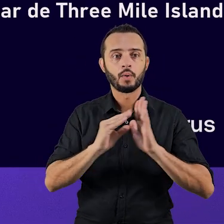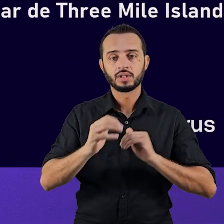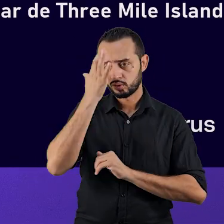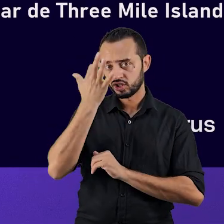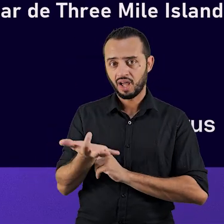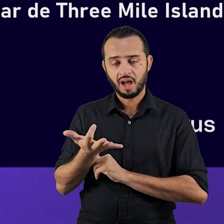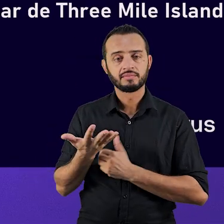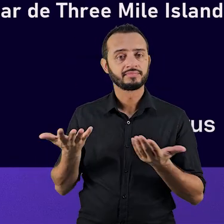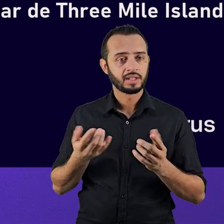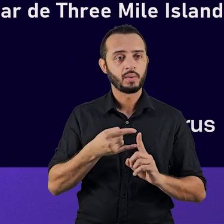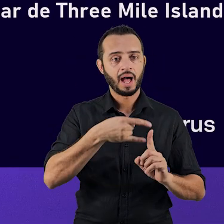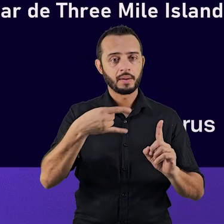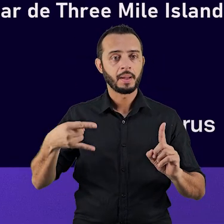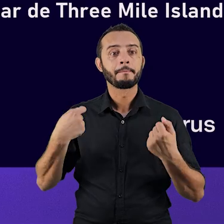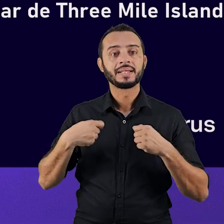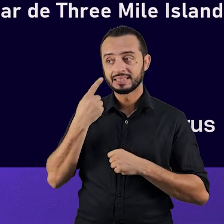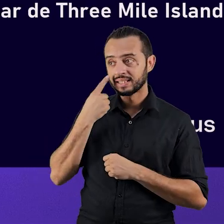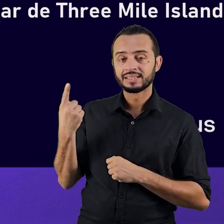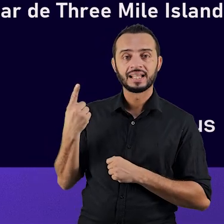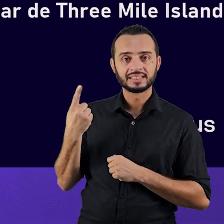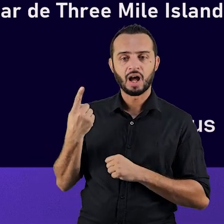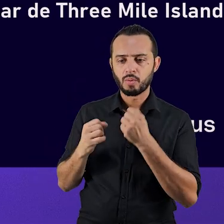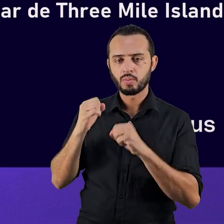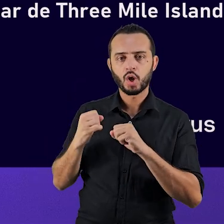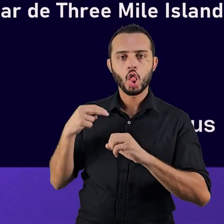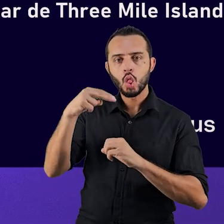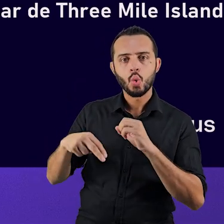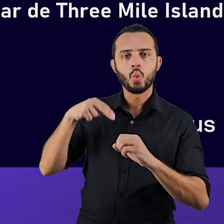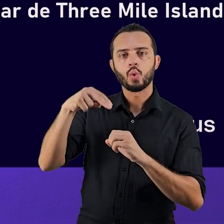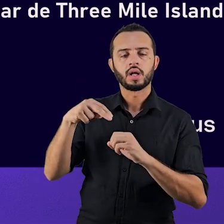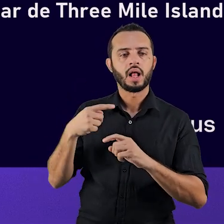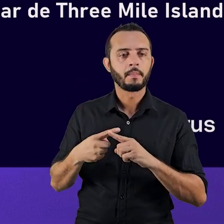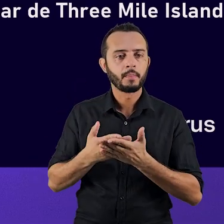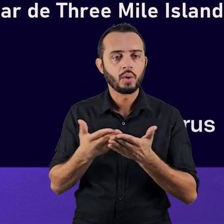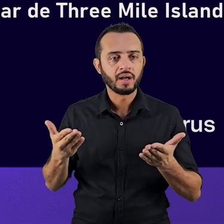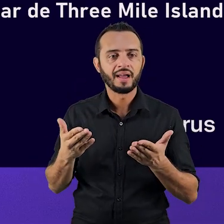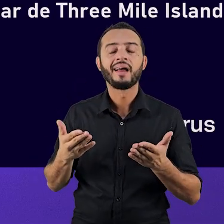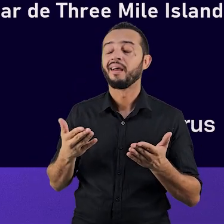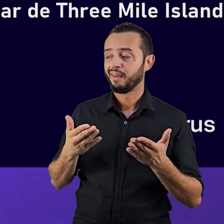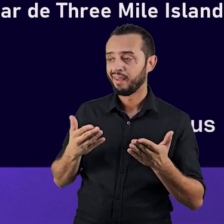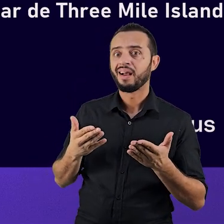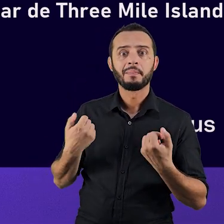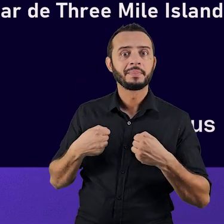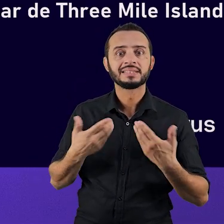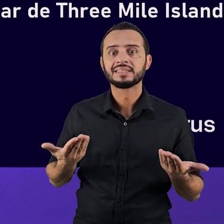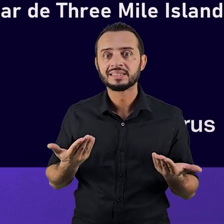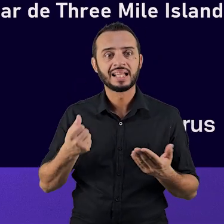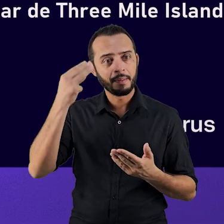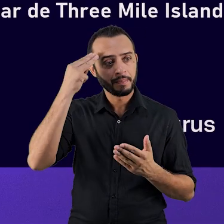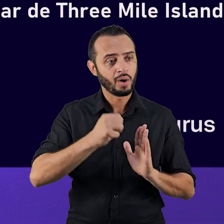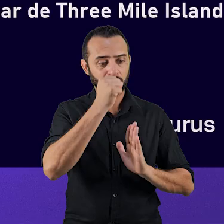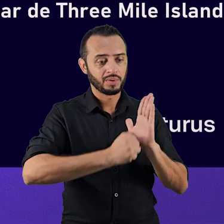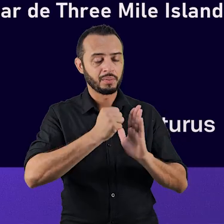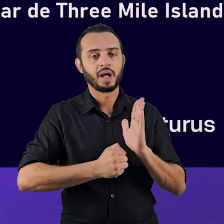A Microsoft precisa dessa usina nuclear. Por quê? Porque ela está aumentando o seu poder de computação e ela tem que apagar a memória